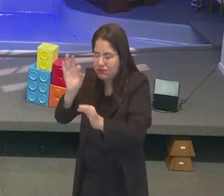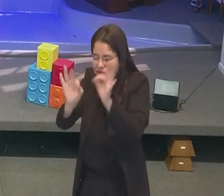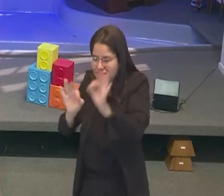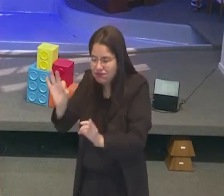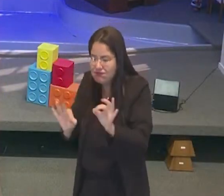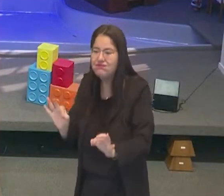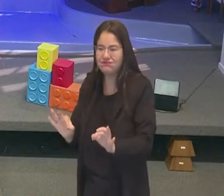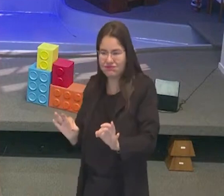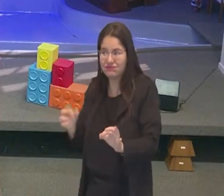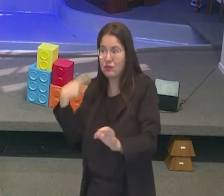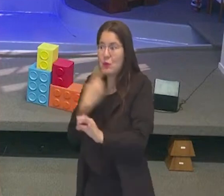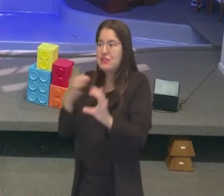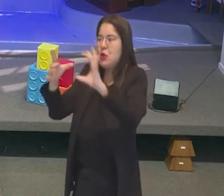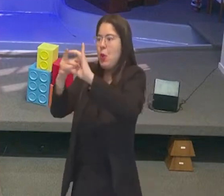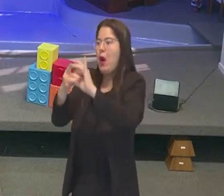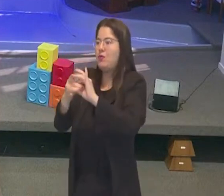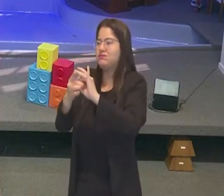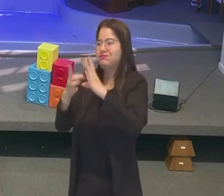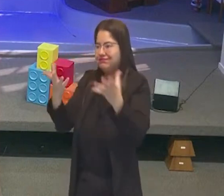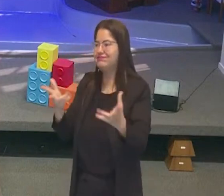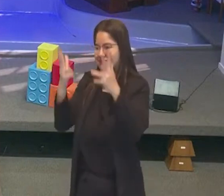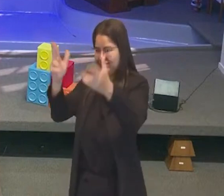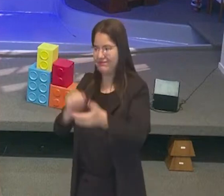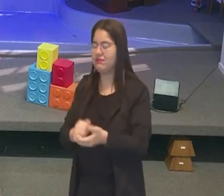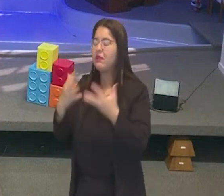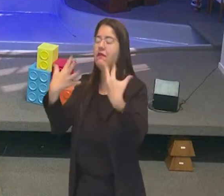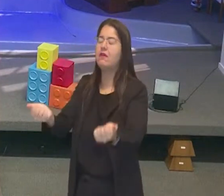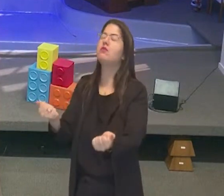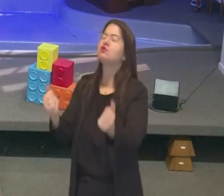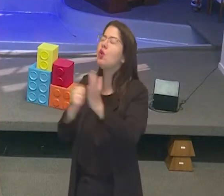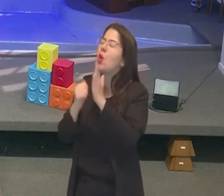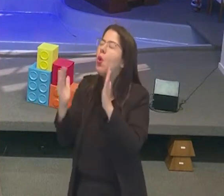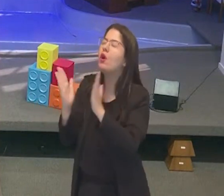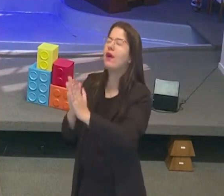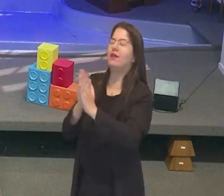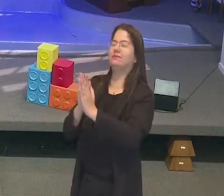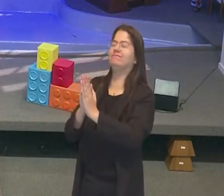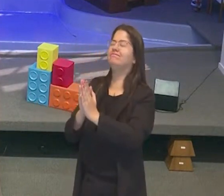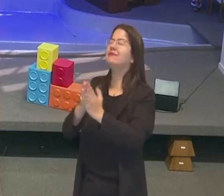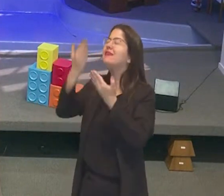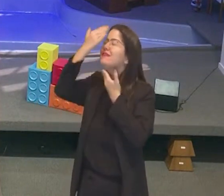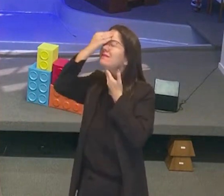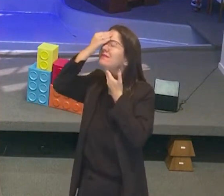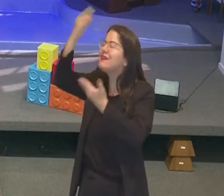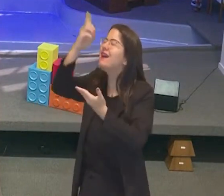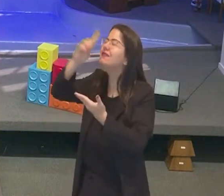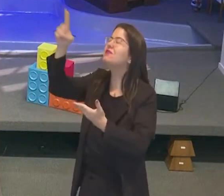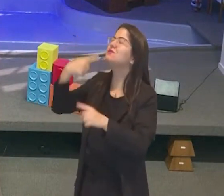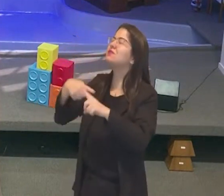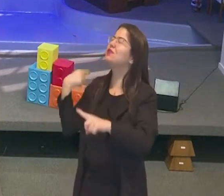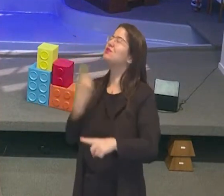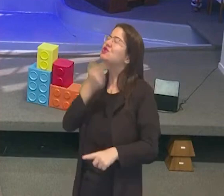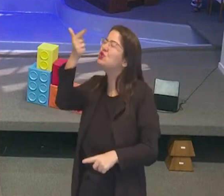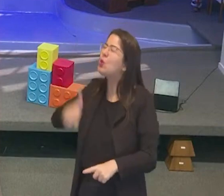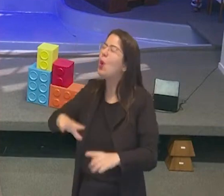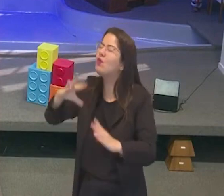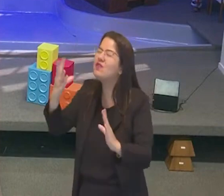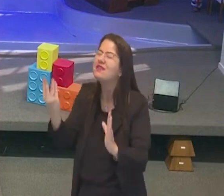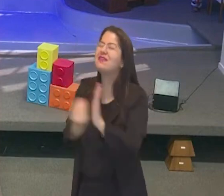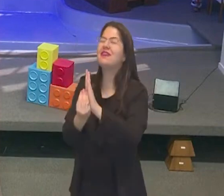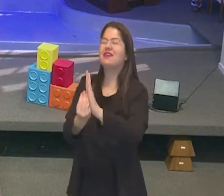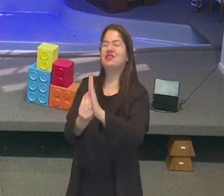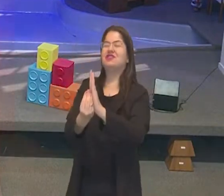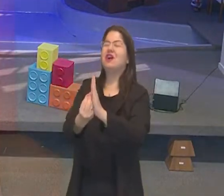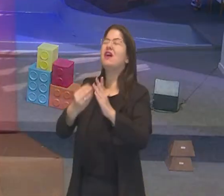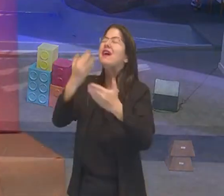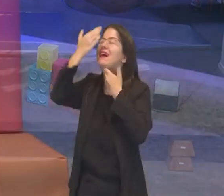começar? Querido Deus, eu te agradeço por mais um dia em que estamos aqui na igreja. Te agradeço, Senhor, por